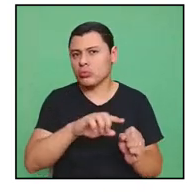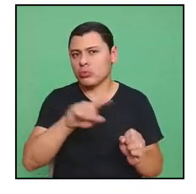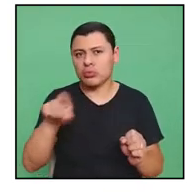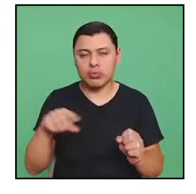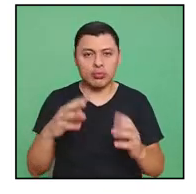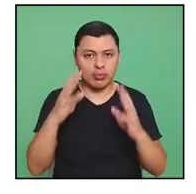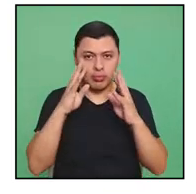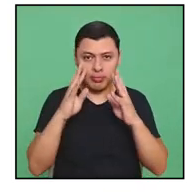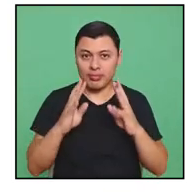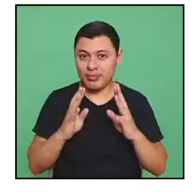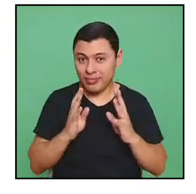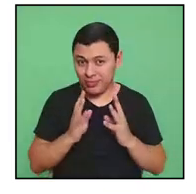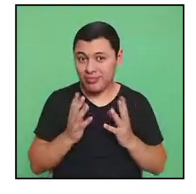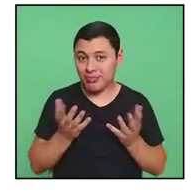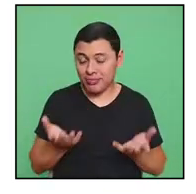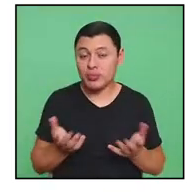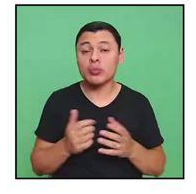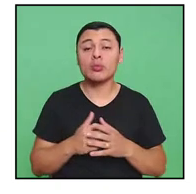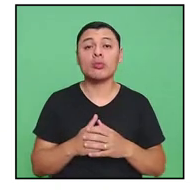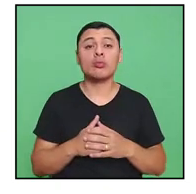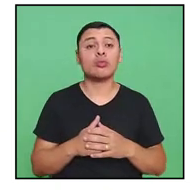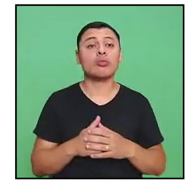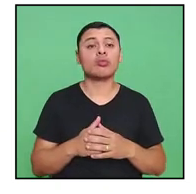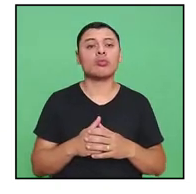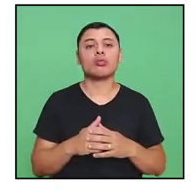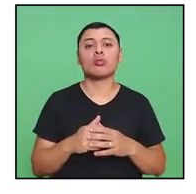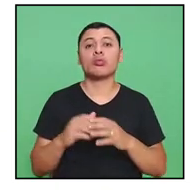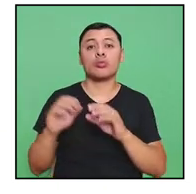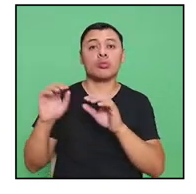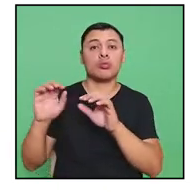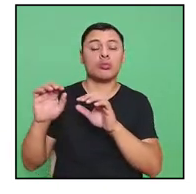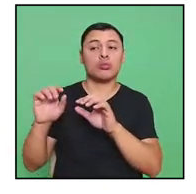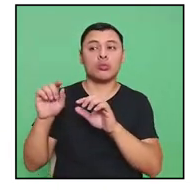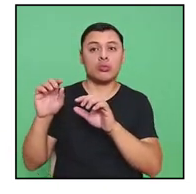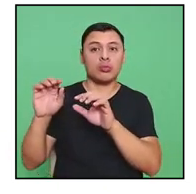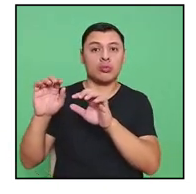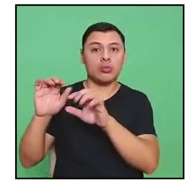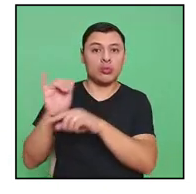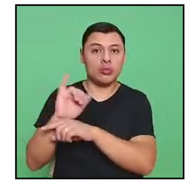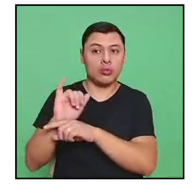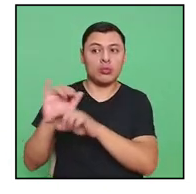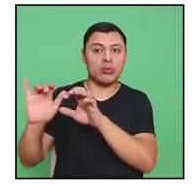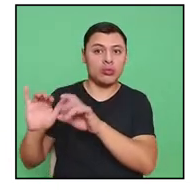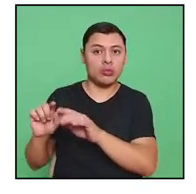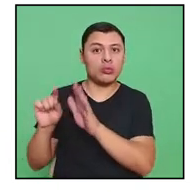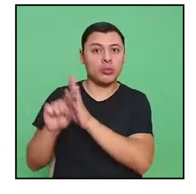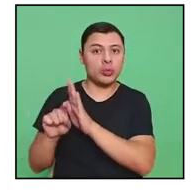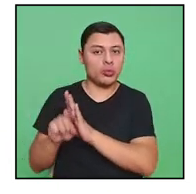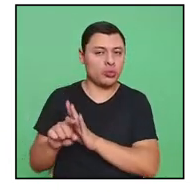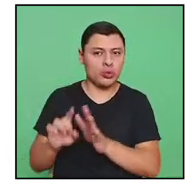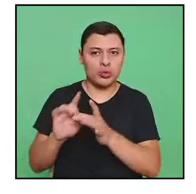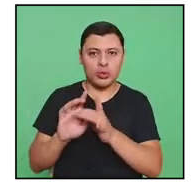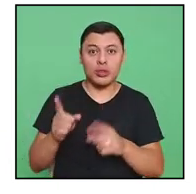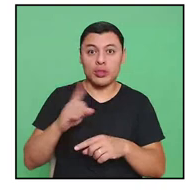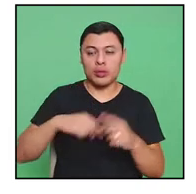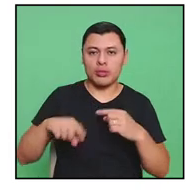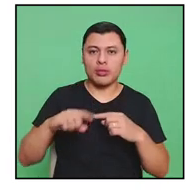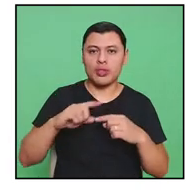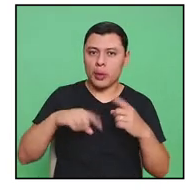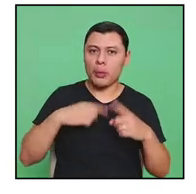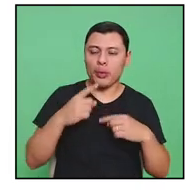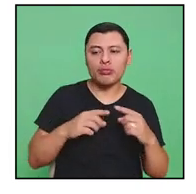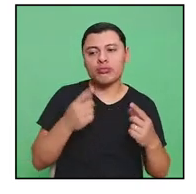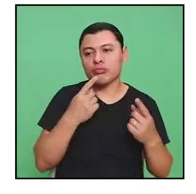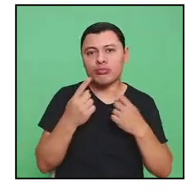assistindo, que podem ser postadas no chat. E a gente abre também um pouco dessa